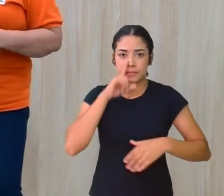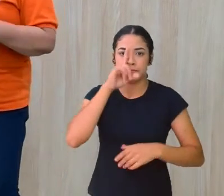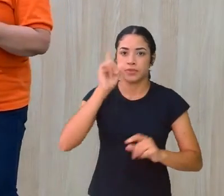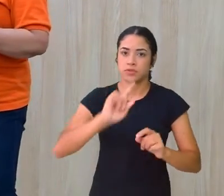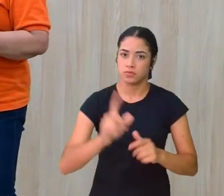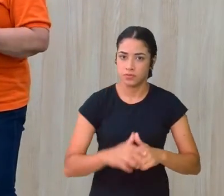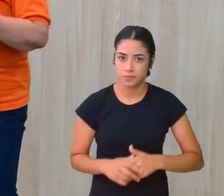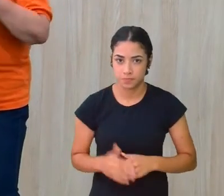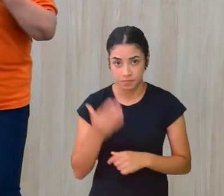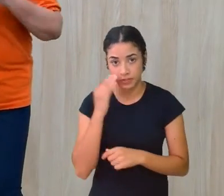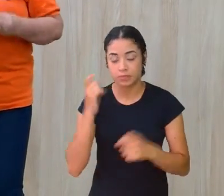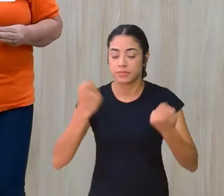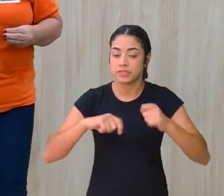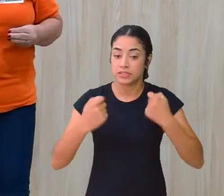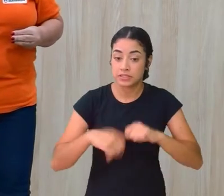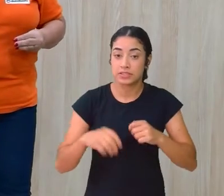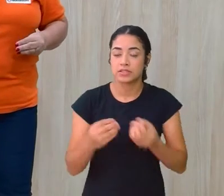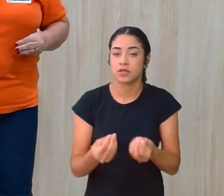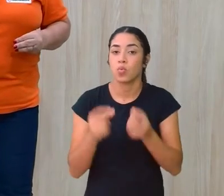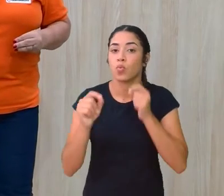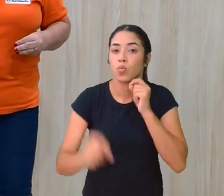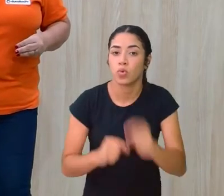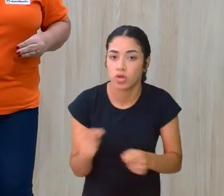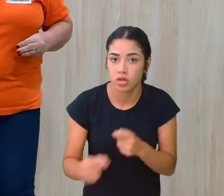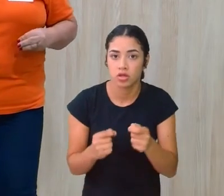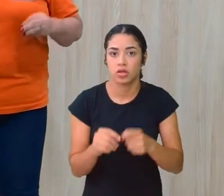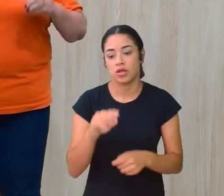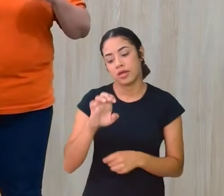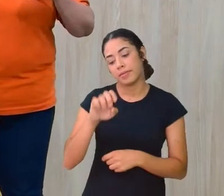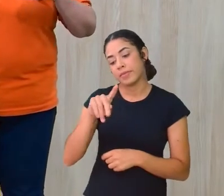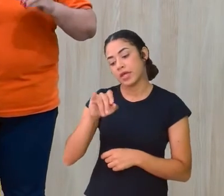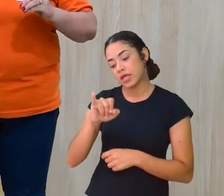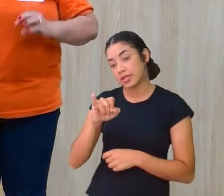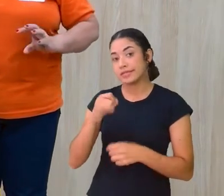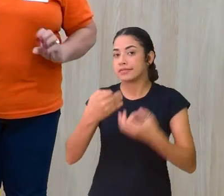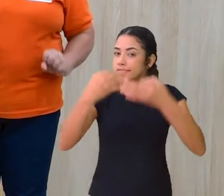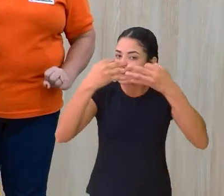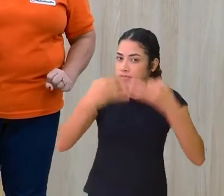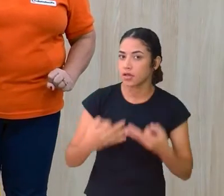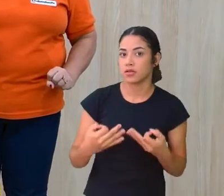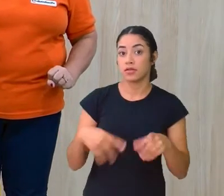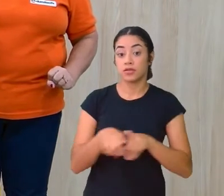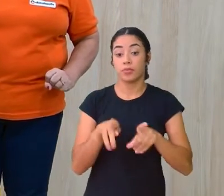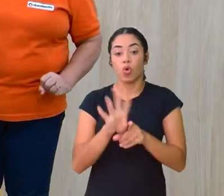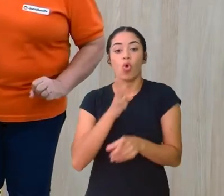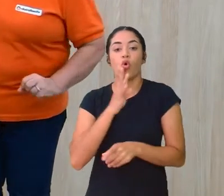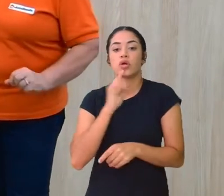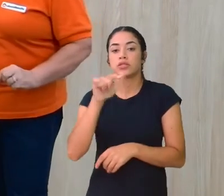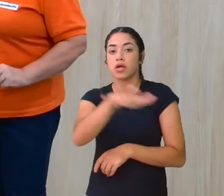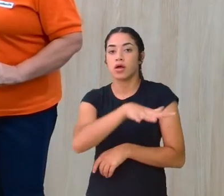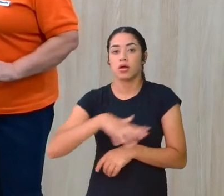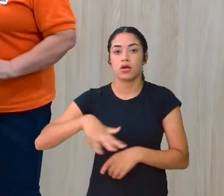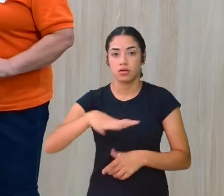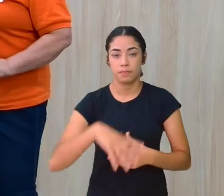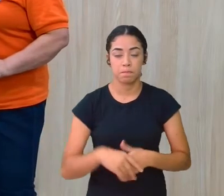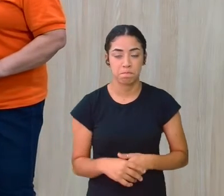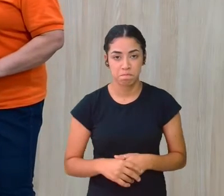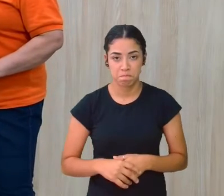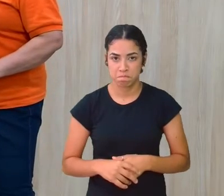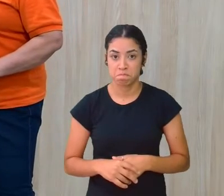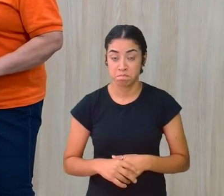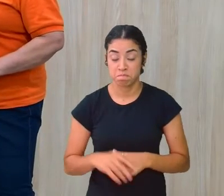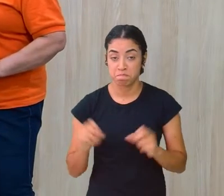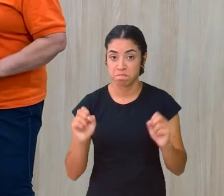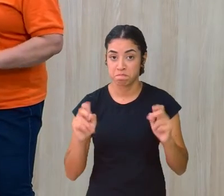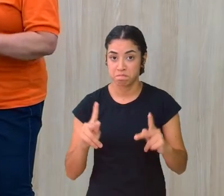é preciso estar com os equipamentos, né, corretos e ter principalmente o conhecimento, ok?